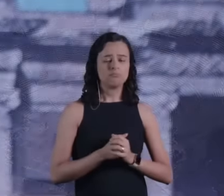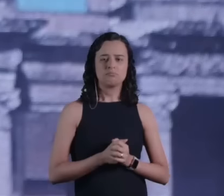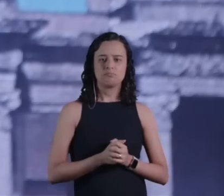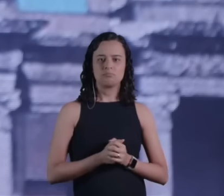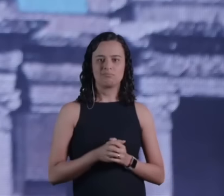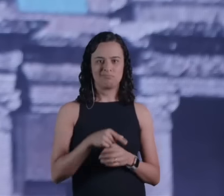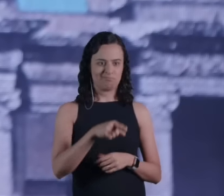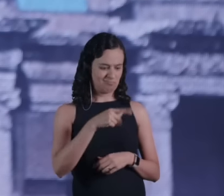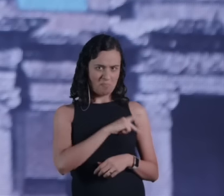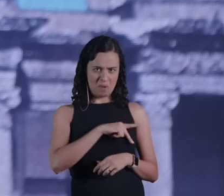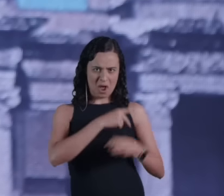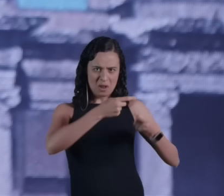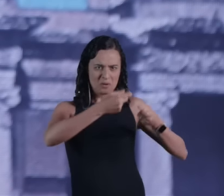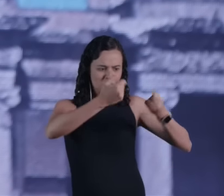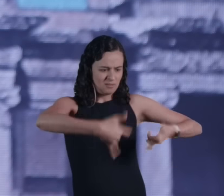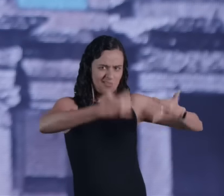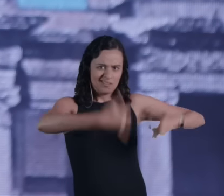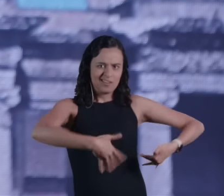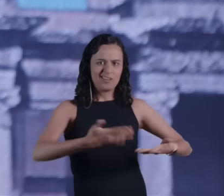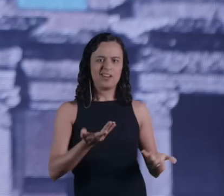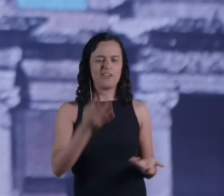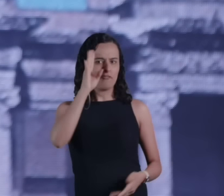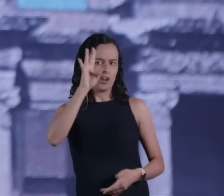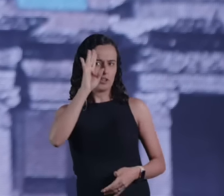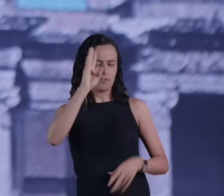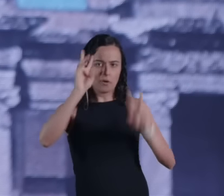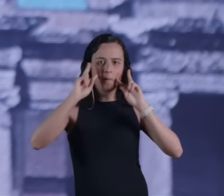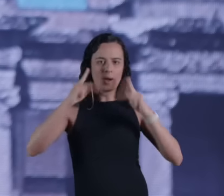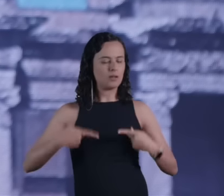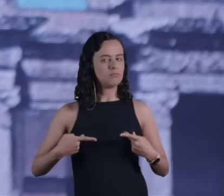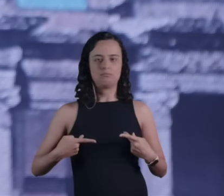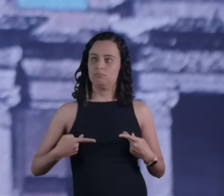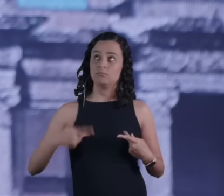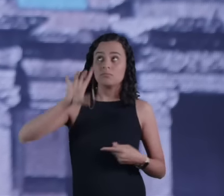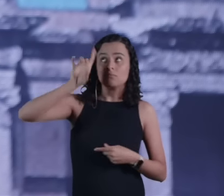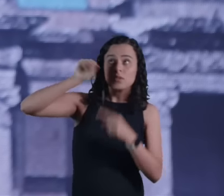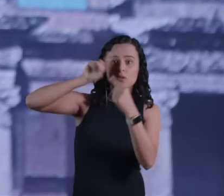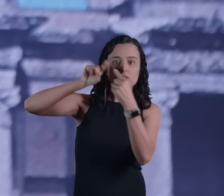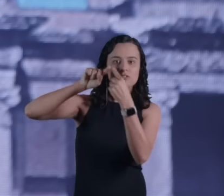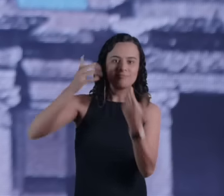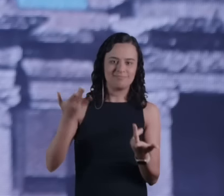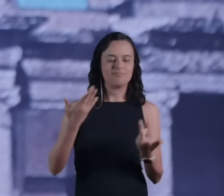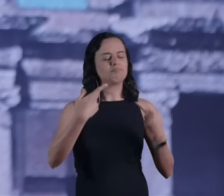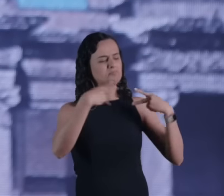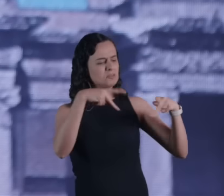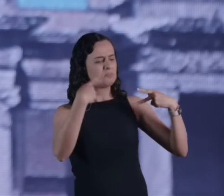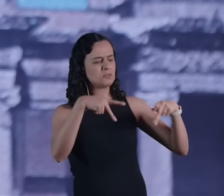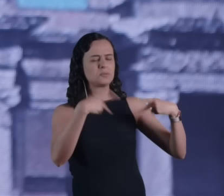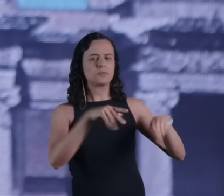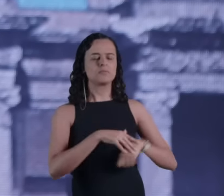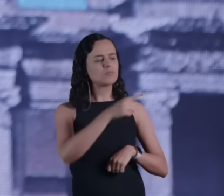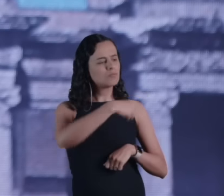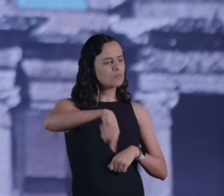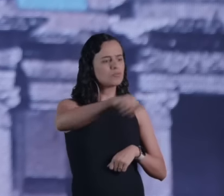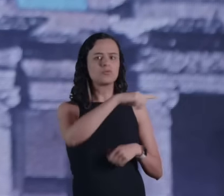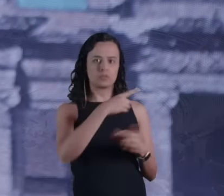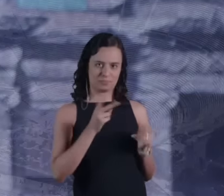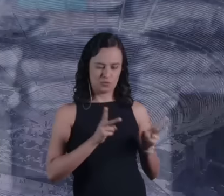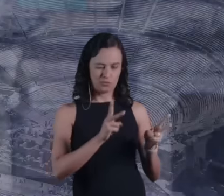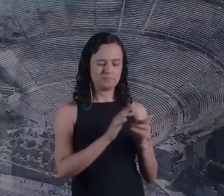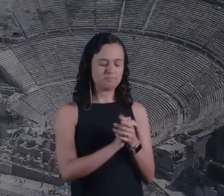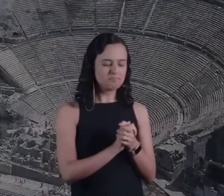ensinou filosofias humanas, ele ensinou o desígnio de Deus. E aí ele continua dizendo: atendei por vós